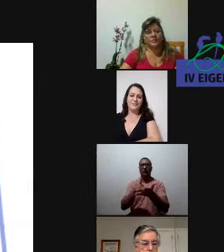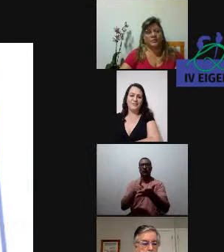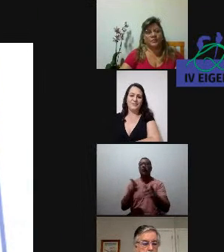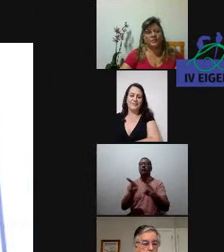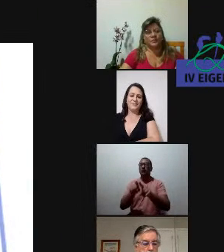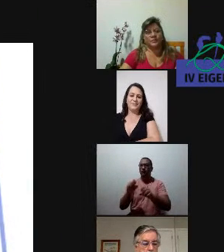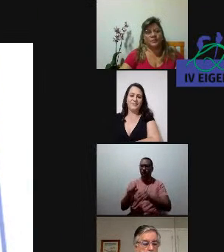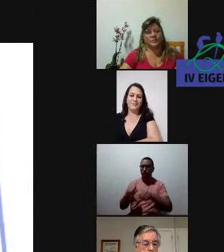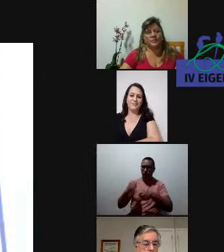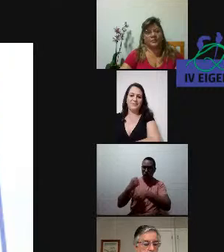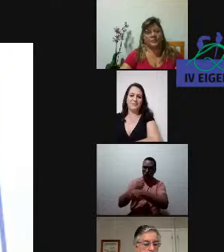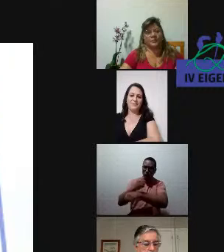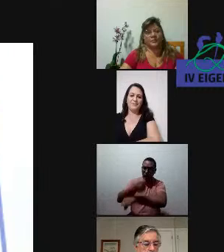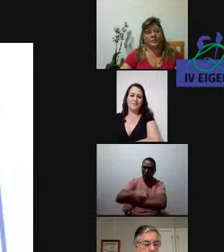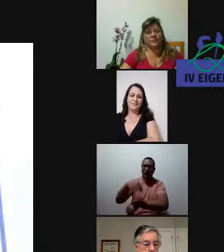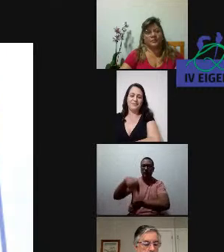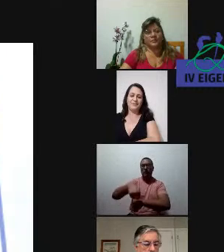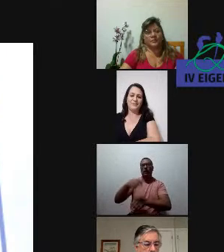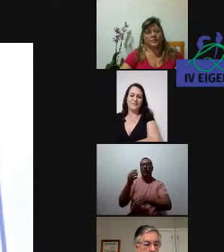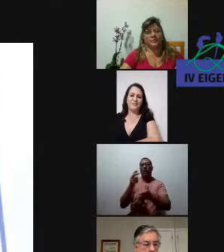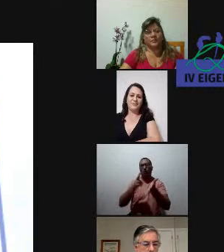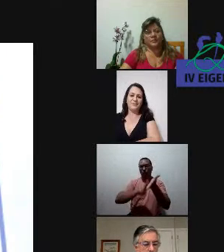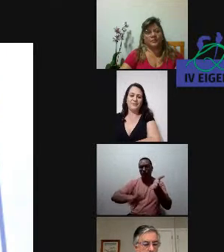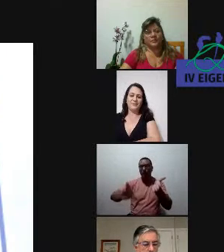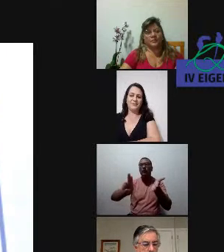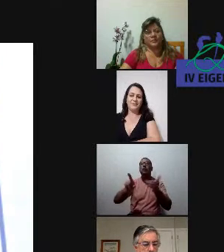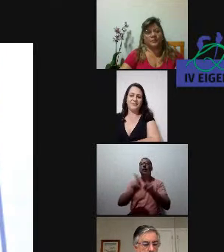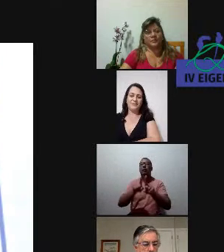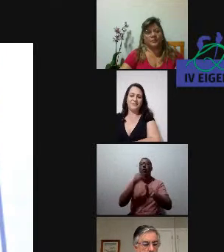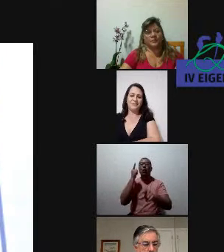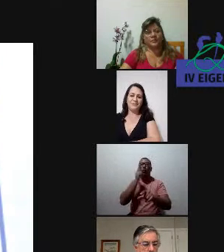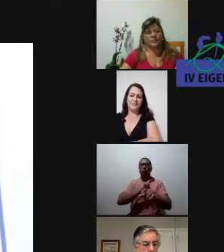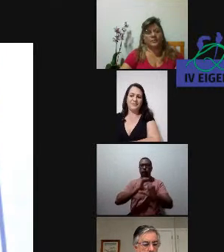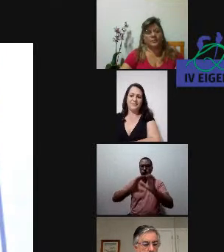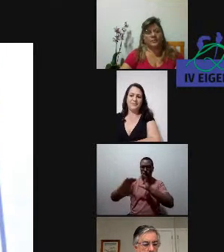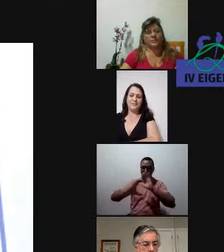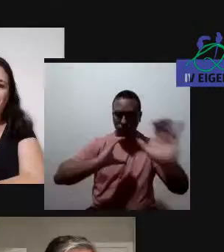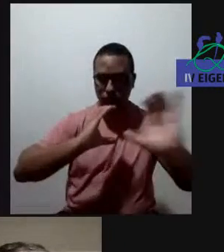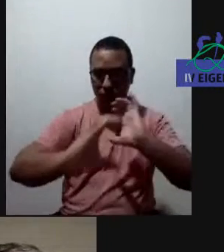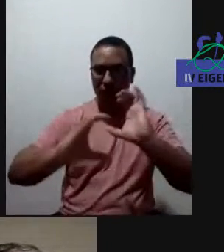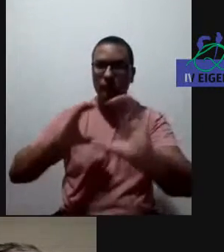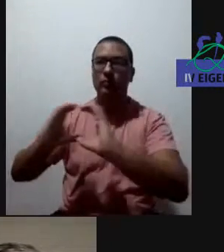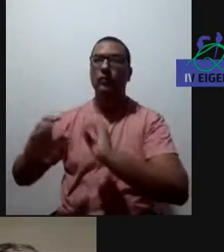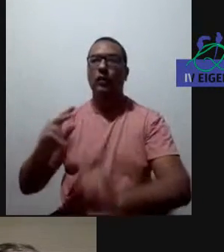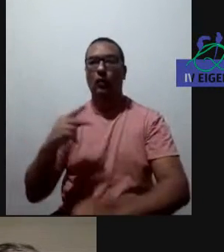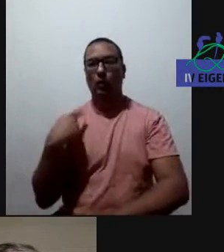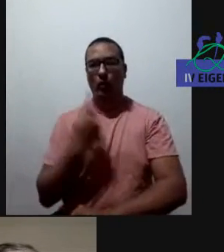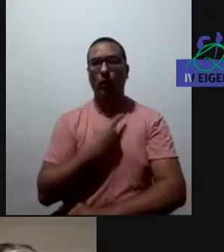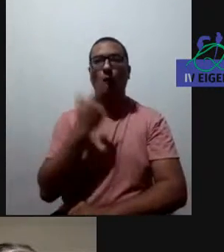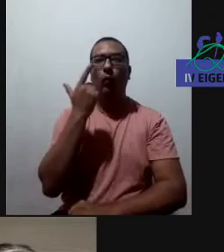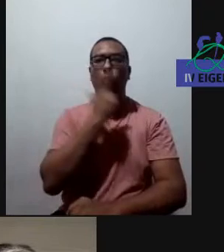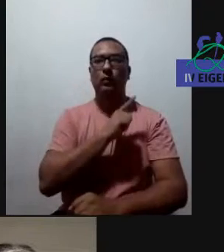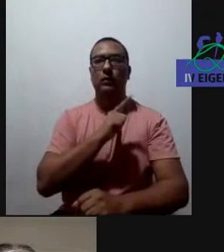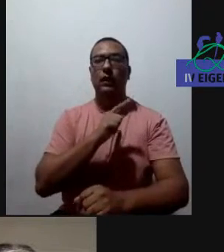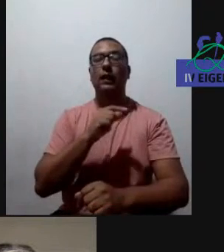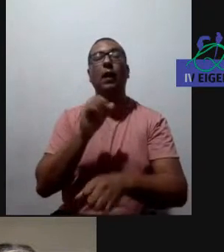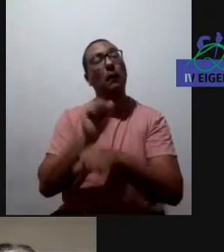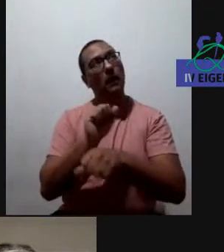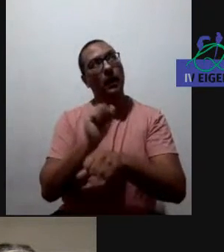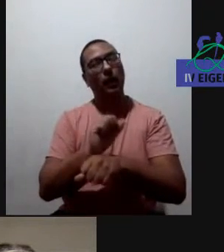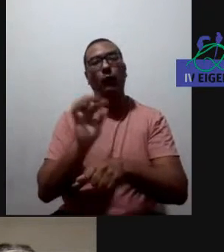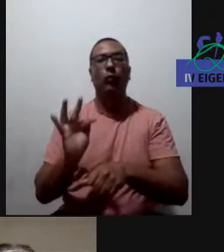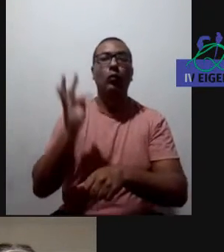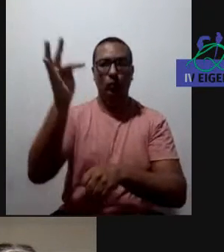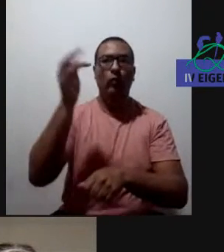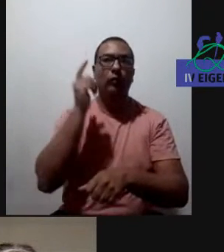nossa universidade e cria um canal de comunicação muito profícuo e que a gente espera que continue reverberando aí